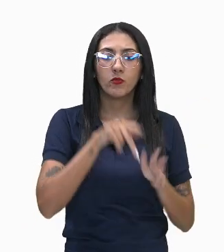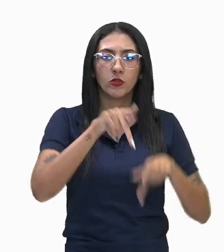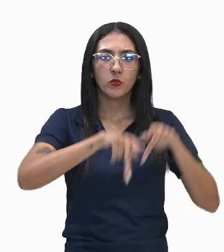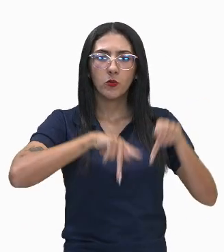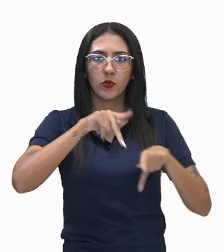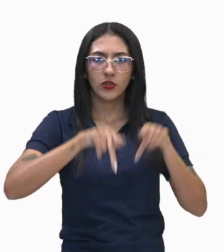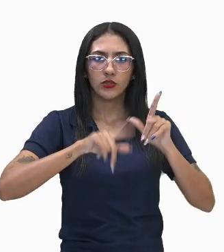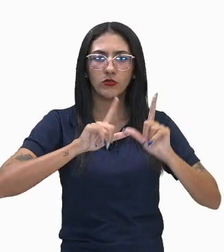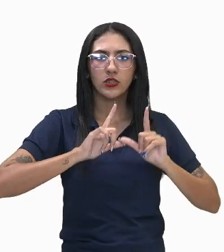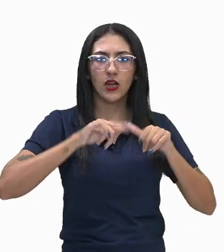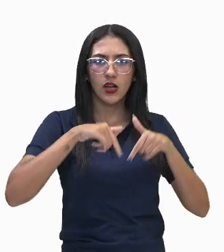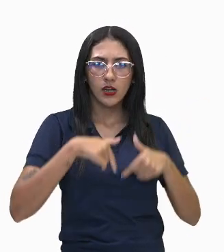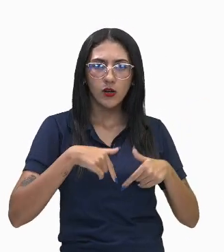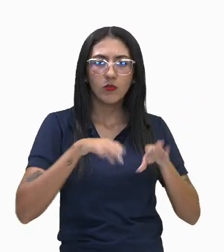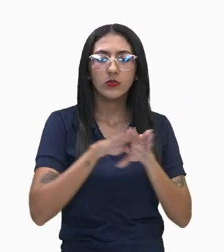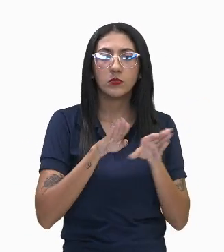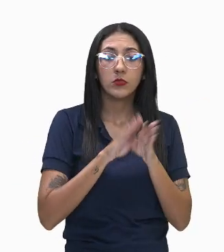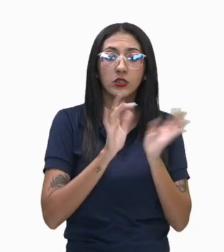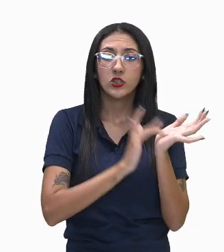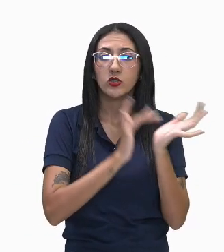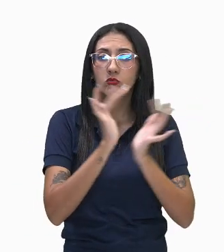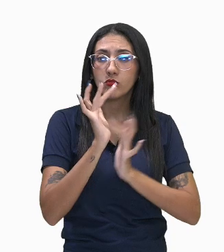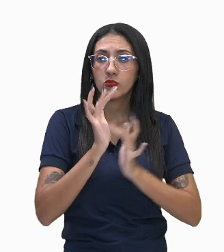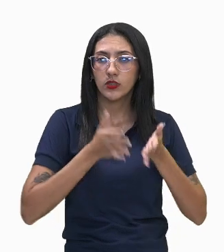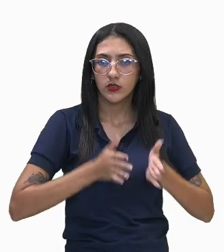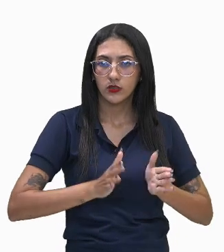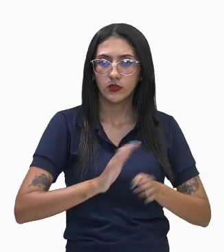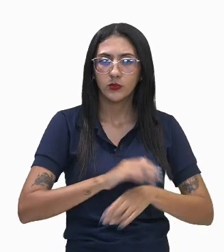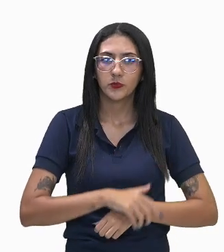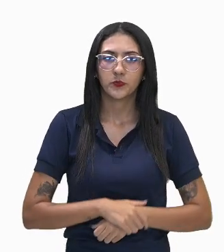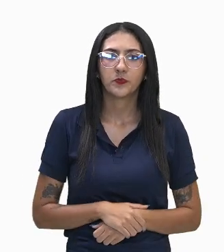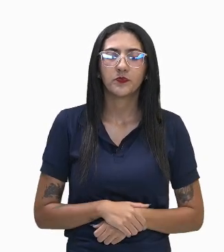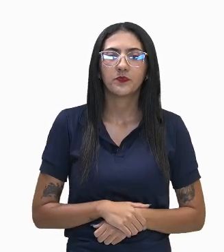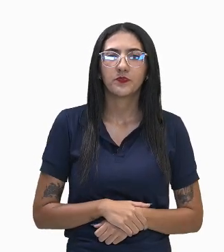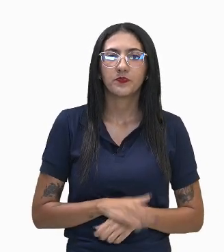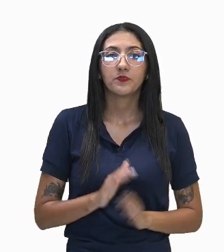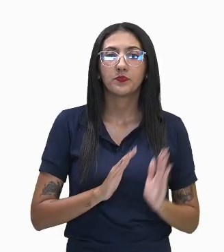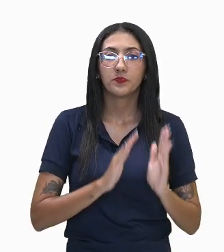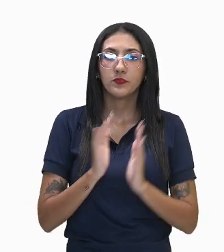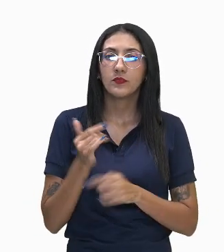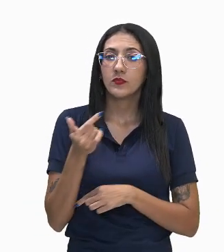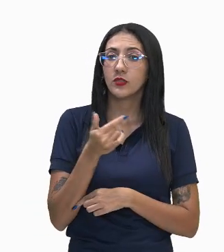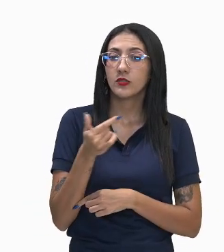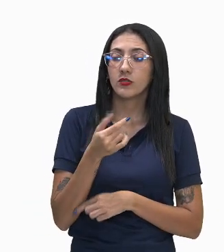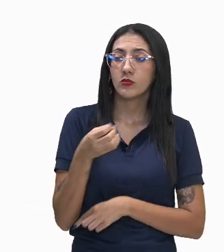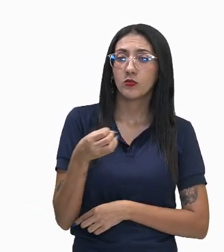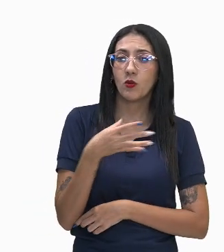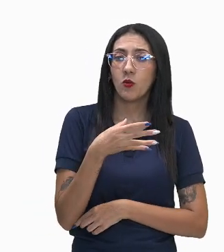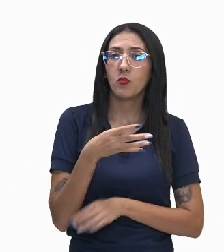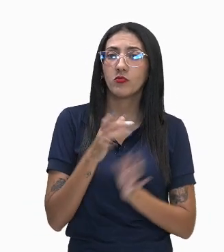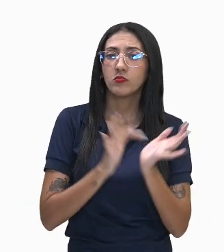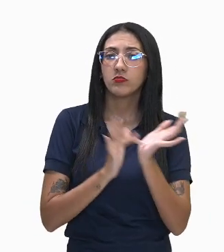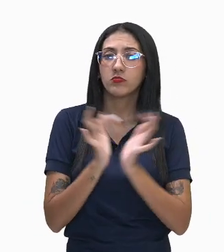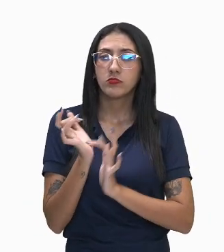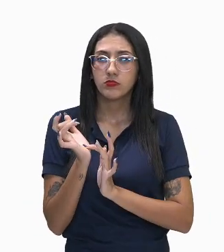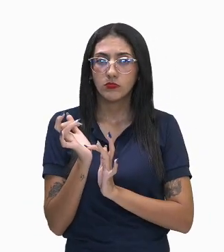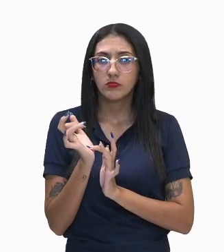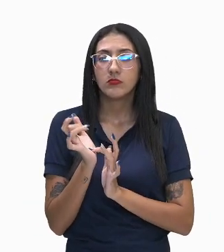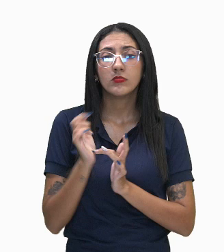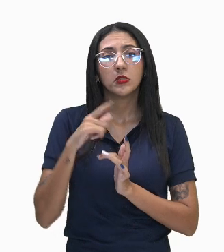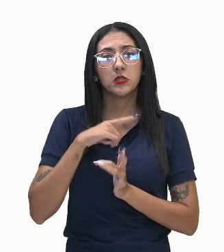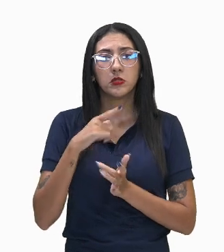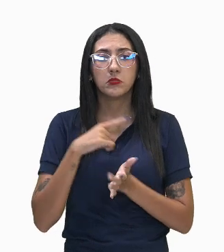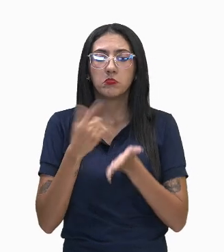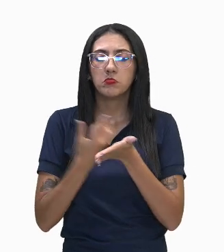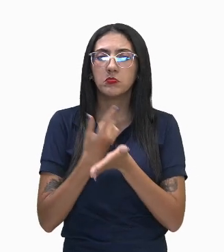Israel, civilização na qual Jesus nasceu. E temos o Novo Testamento, que é a coletânea de livros produzidos